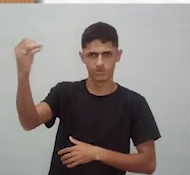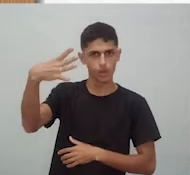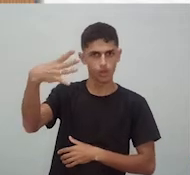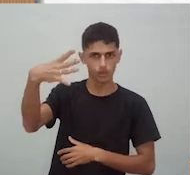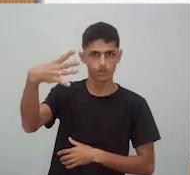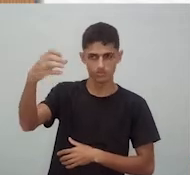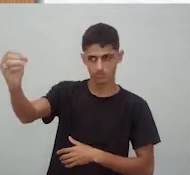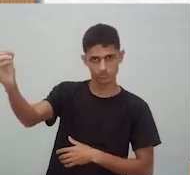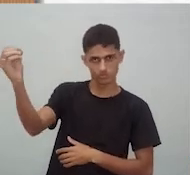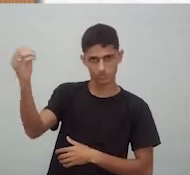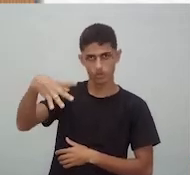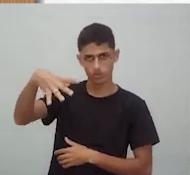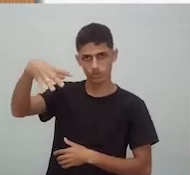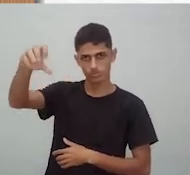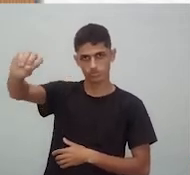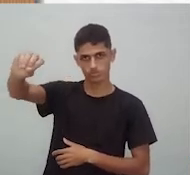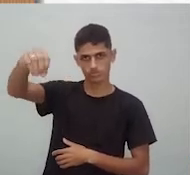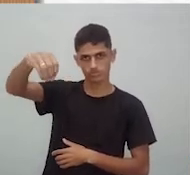olho,